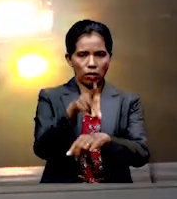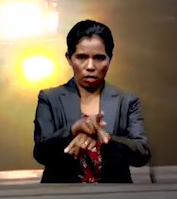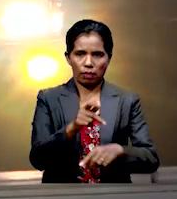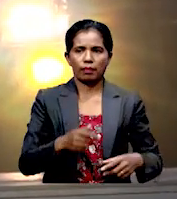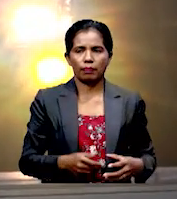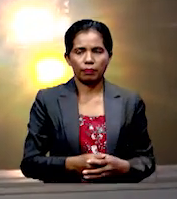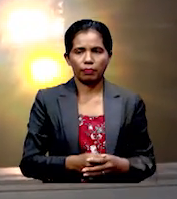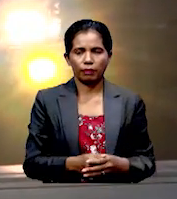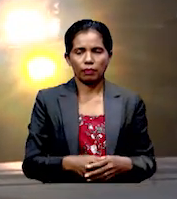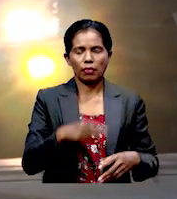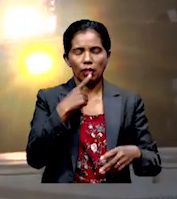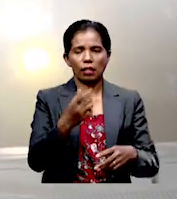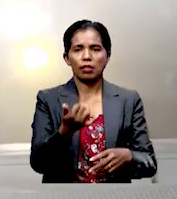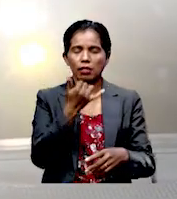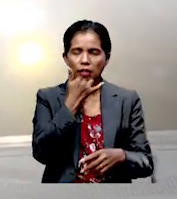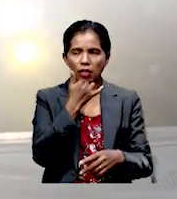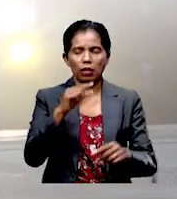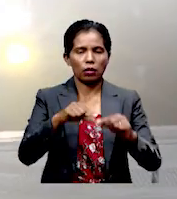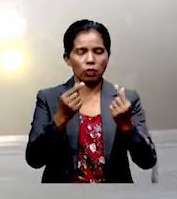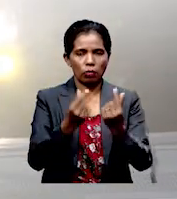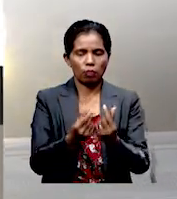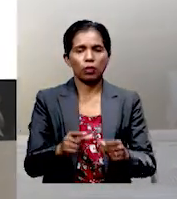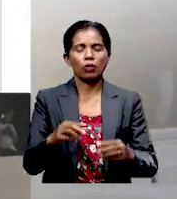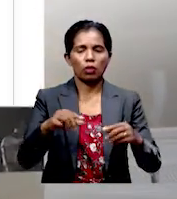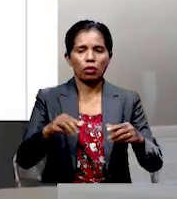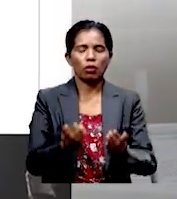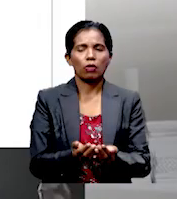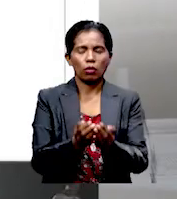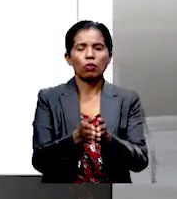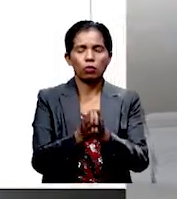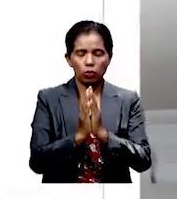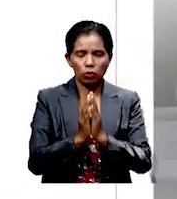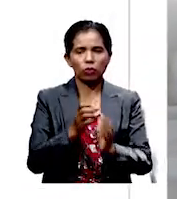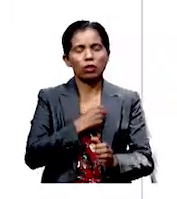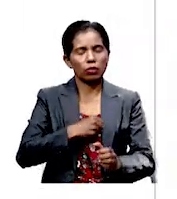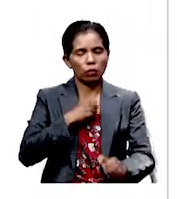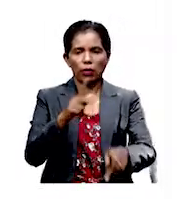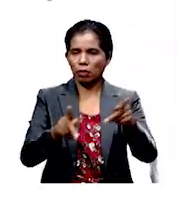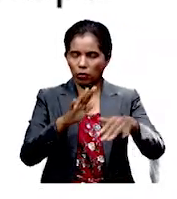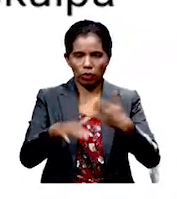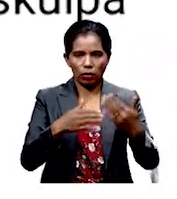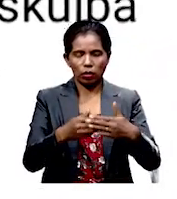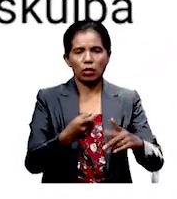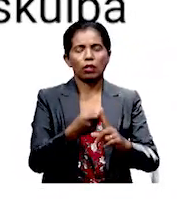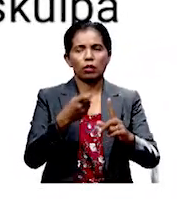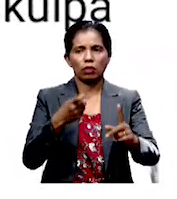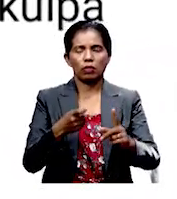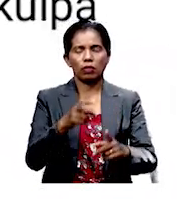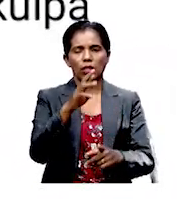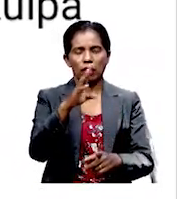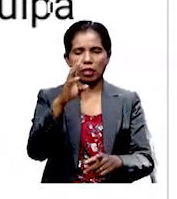No reconhece, foi lanço hirakne, equipa Roberlin Ramelau, russo desculpa para passageiro Sira Hotu, li russi página